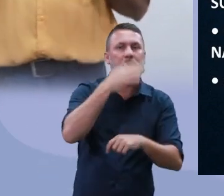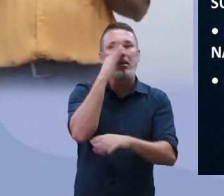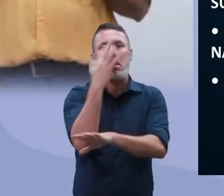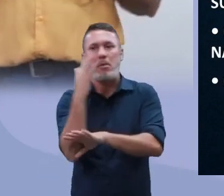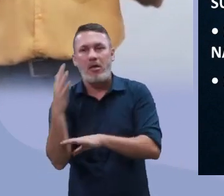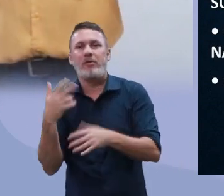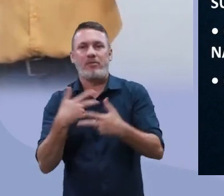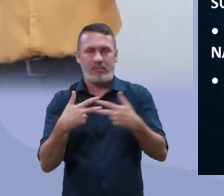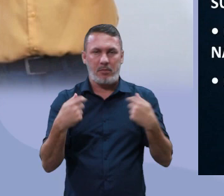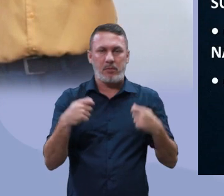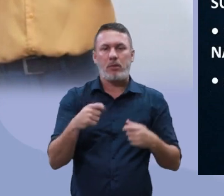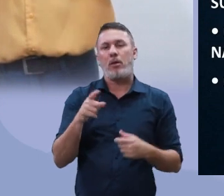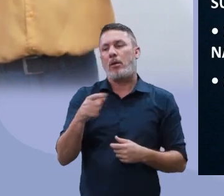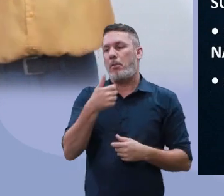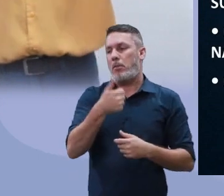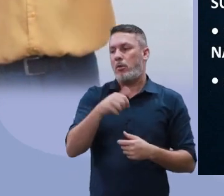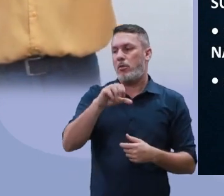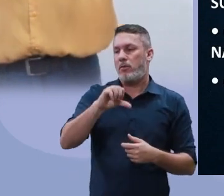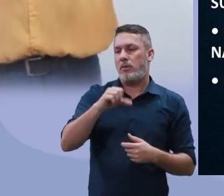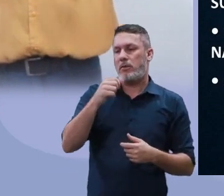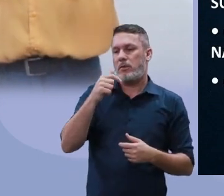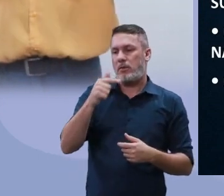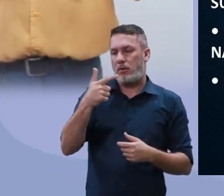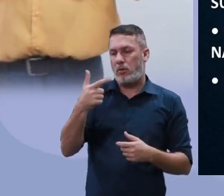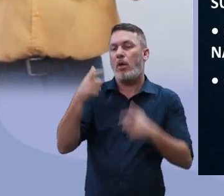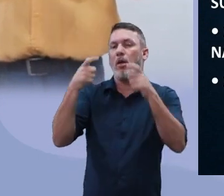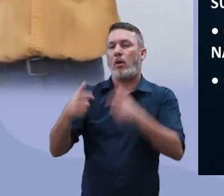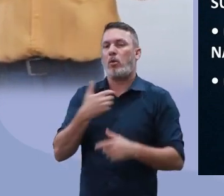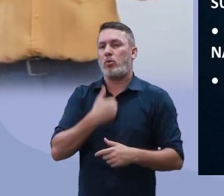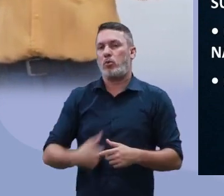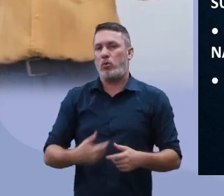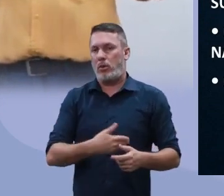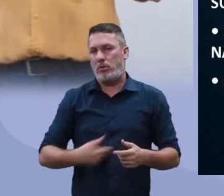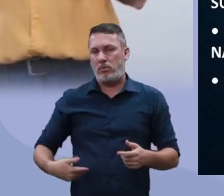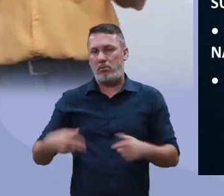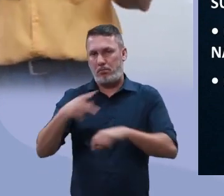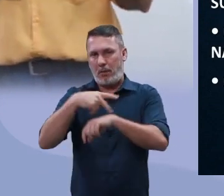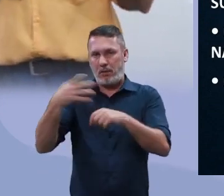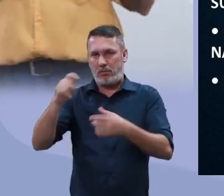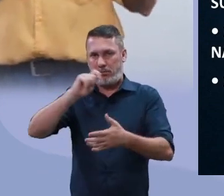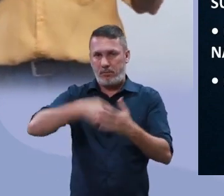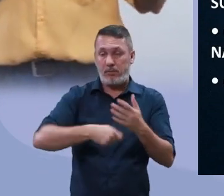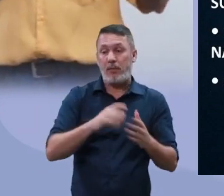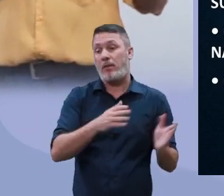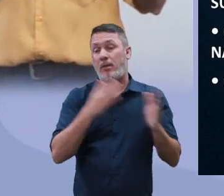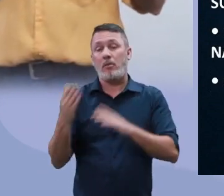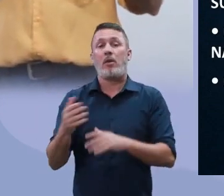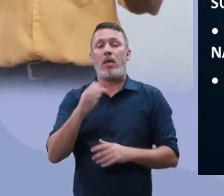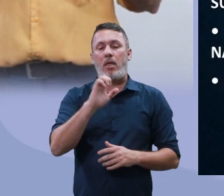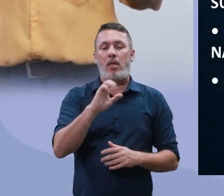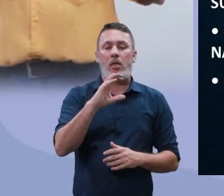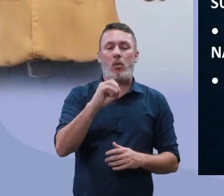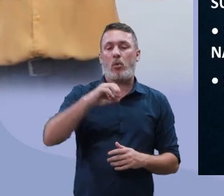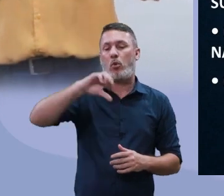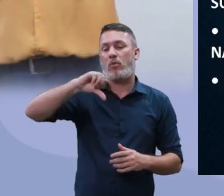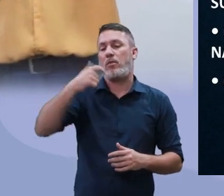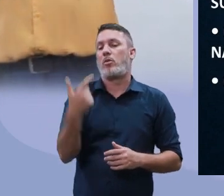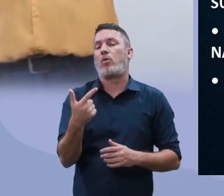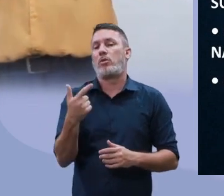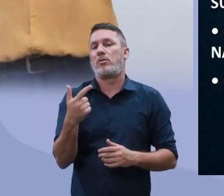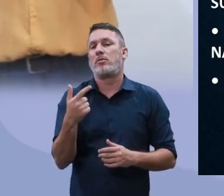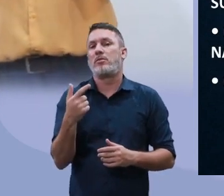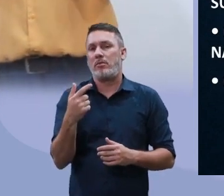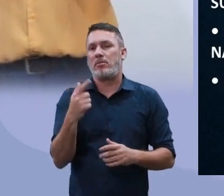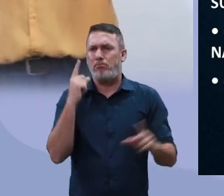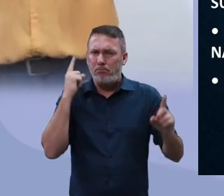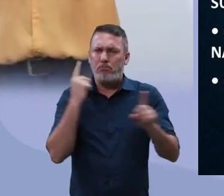a questão ambiental. E aí nós temos 1972, Estocolmo, na Suécia. 20 anos depois, tivemos a Eco 92, né,